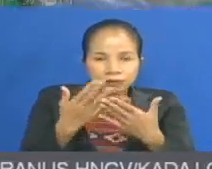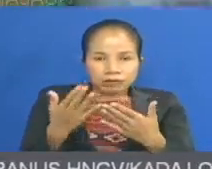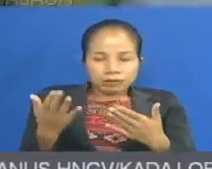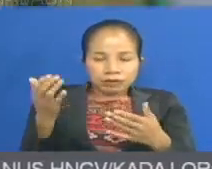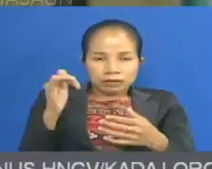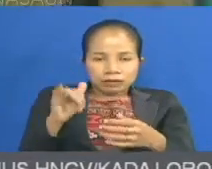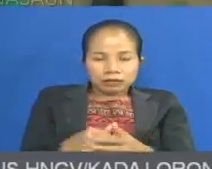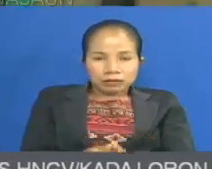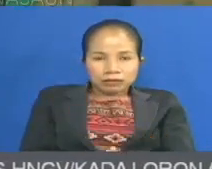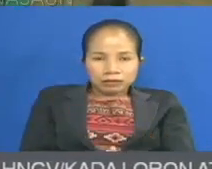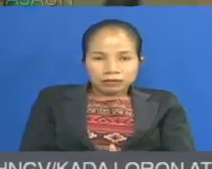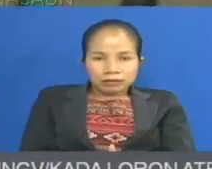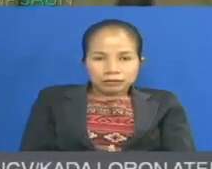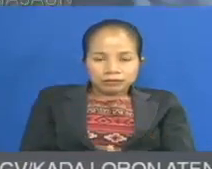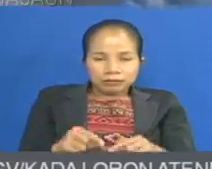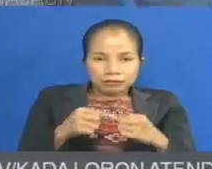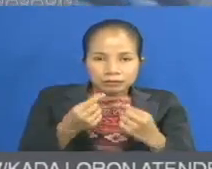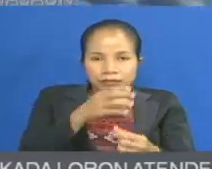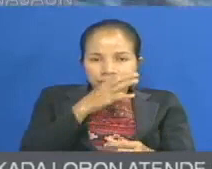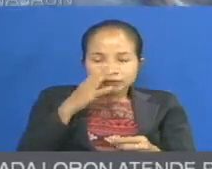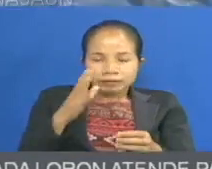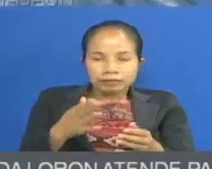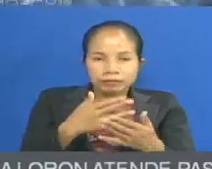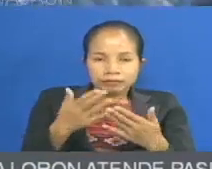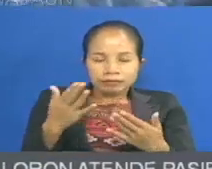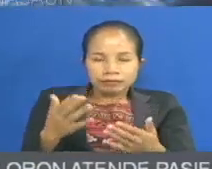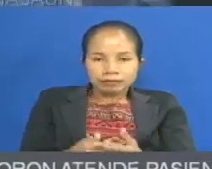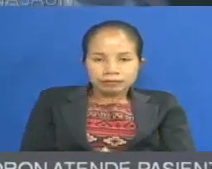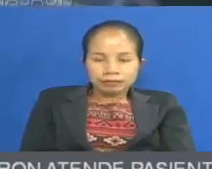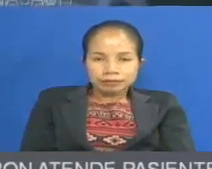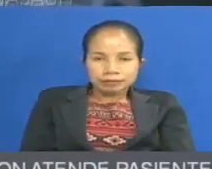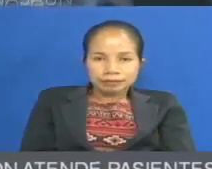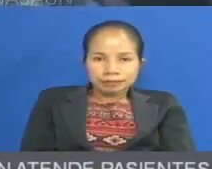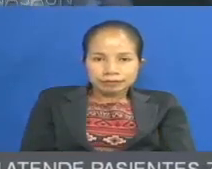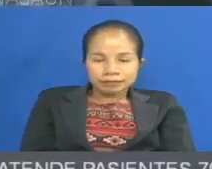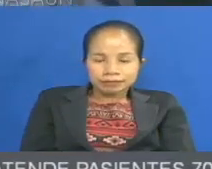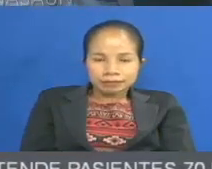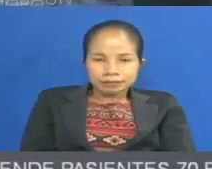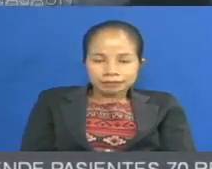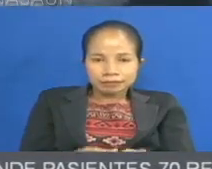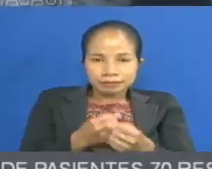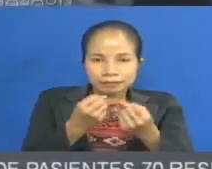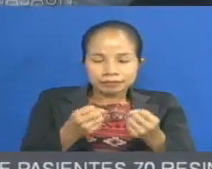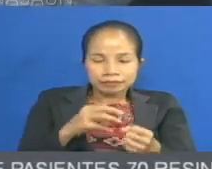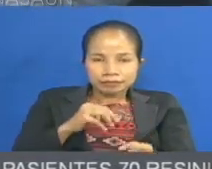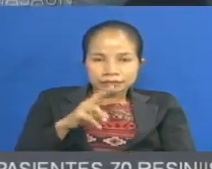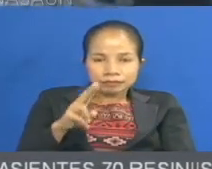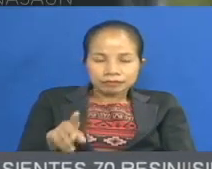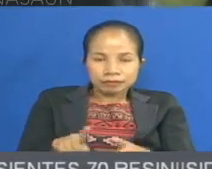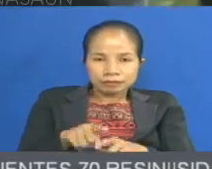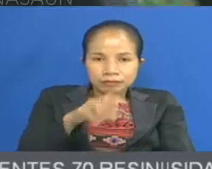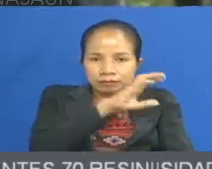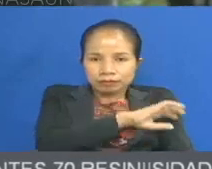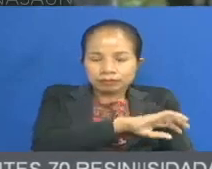nebe relevante ho grupo agricultor sirania produto nebe potencial iha suku maununu. Hanesan batar,